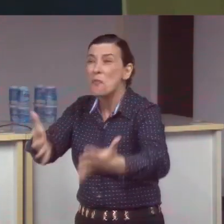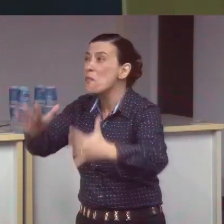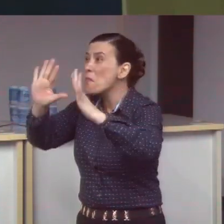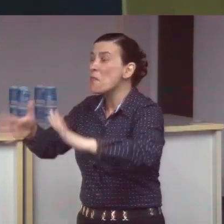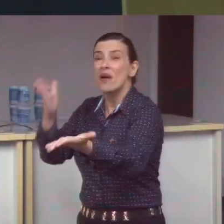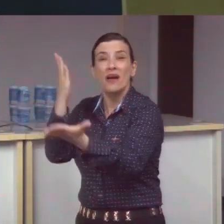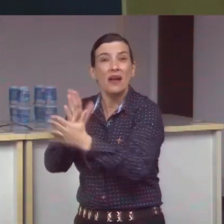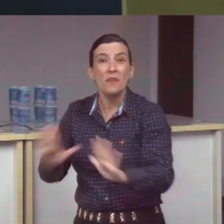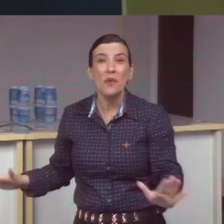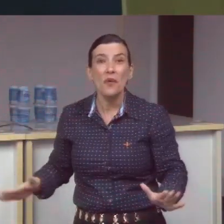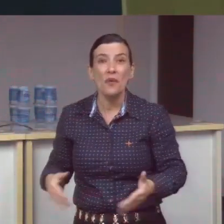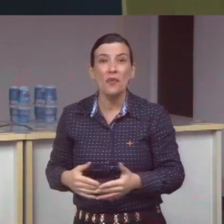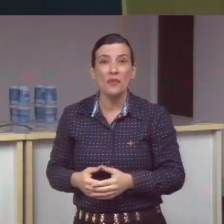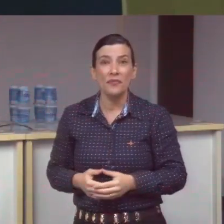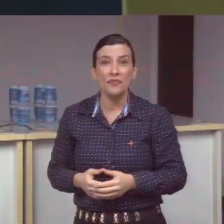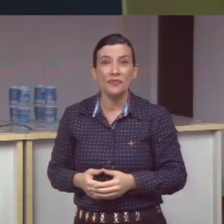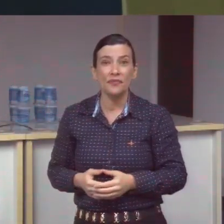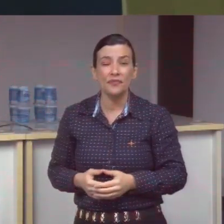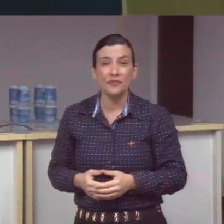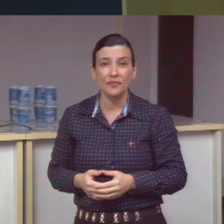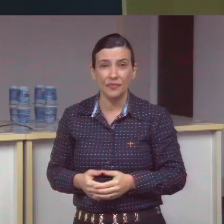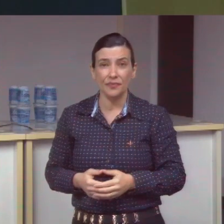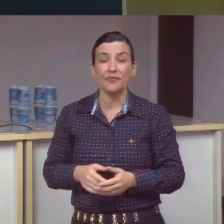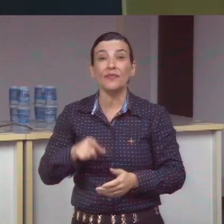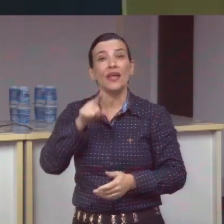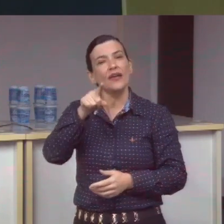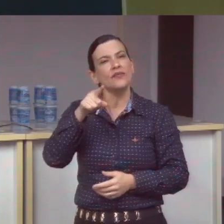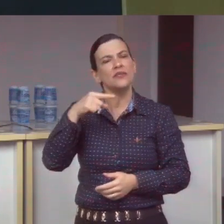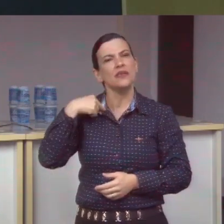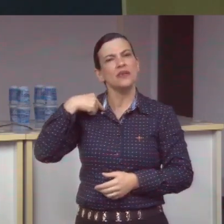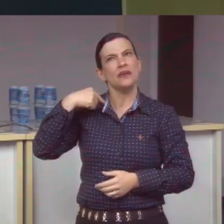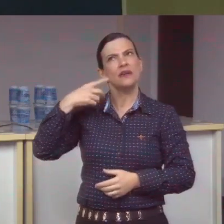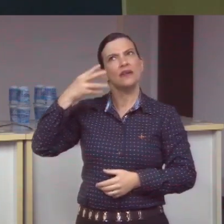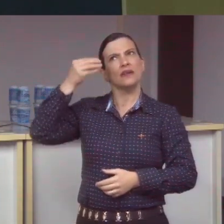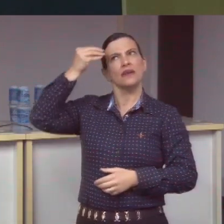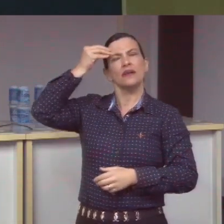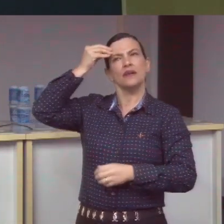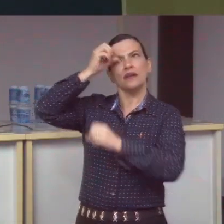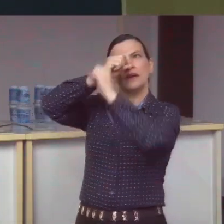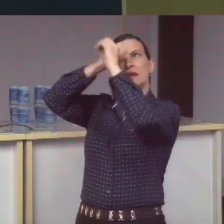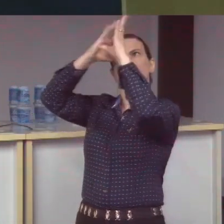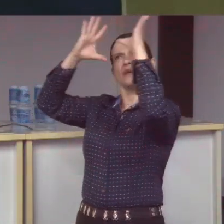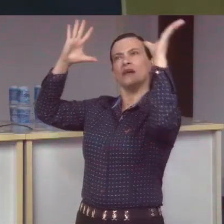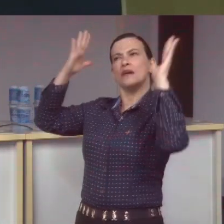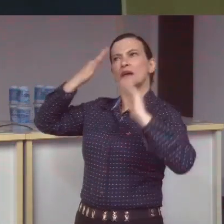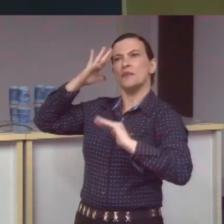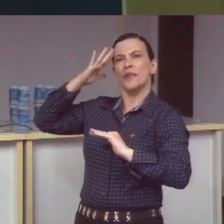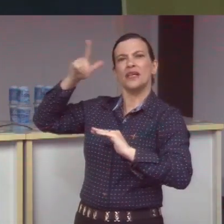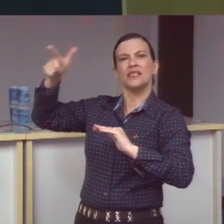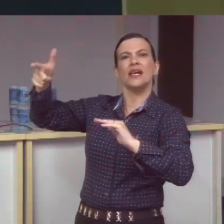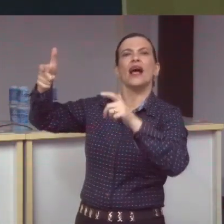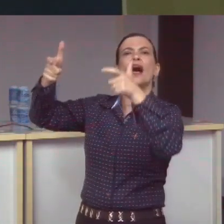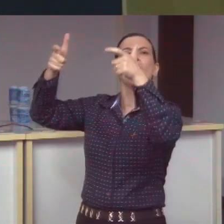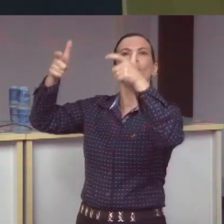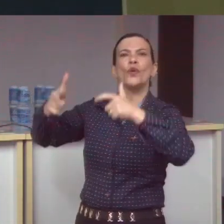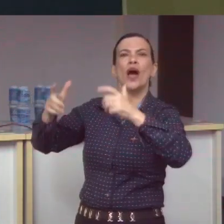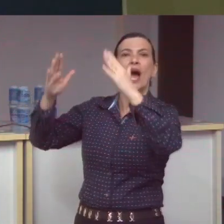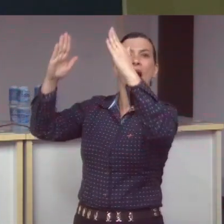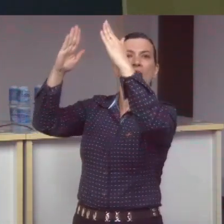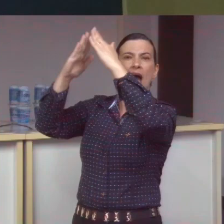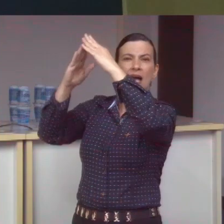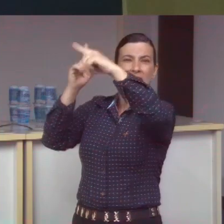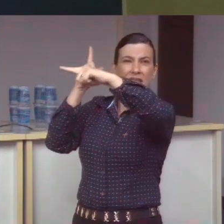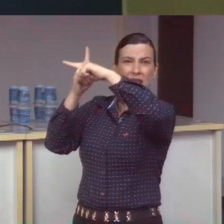lembrem da cena da torre da igreja caindo. Né? Uma cidade que tem nome de santo. Né? Dá